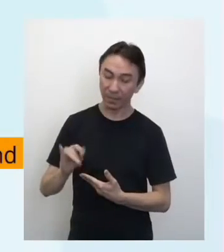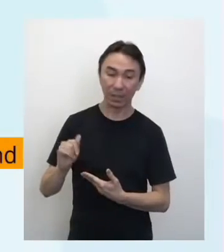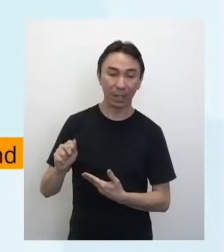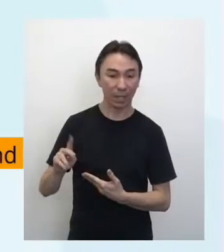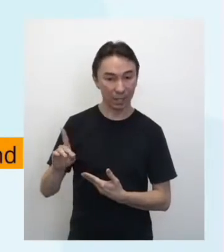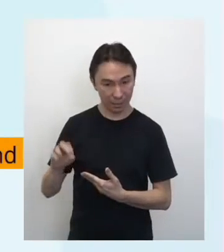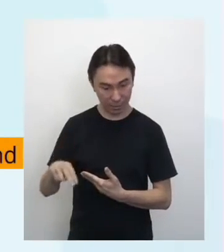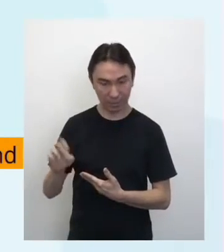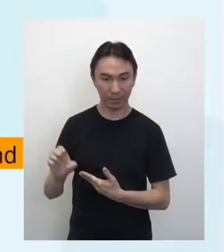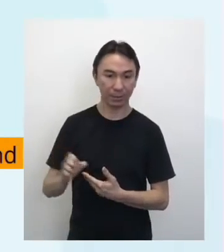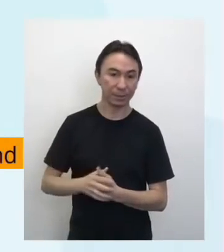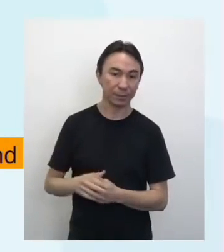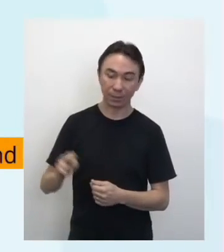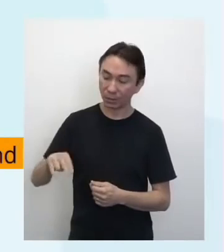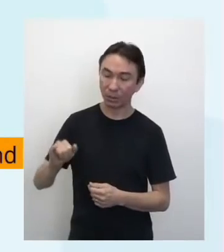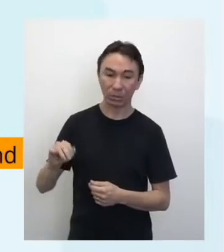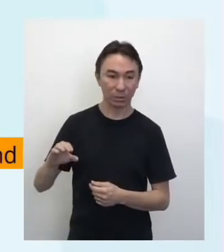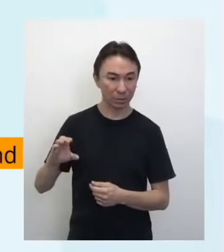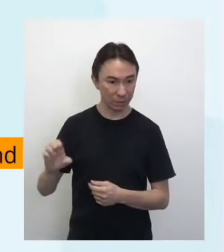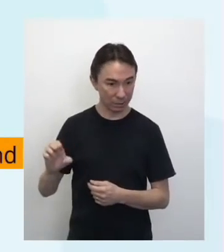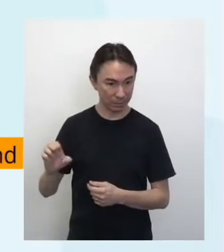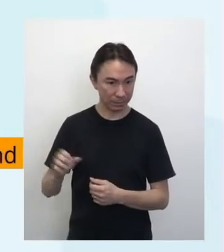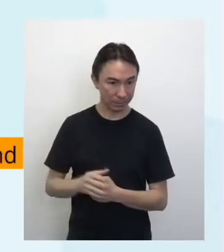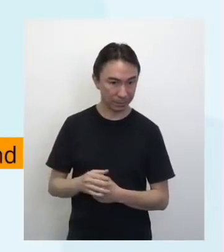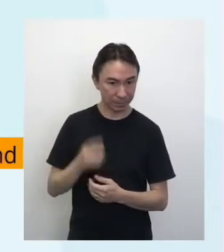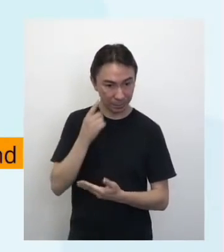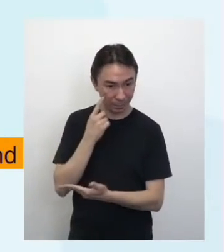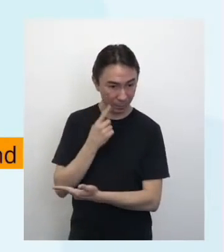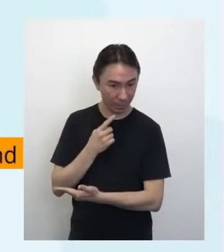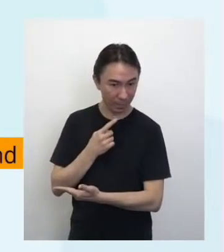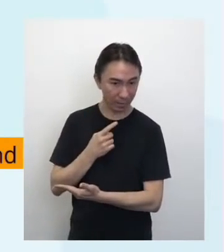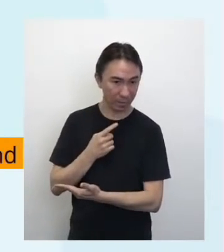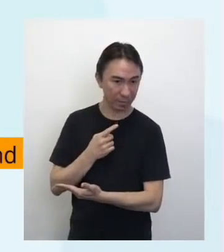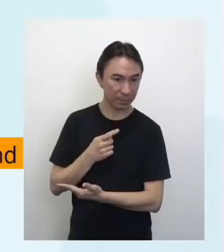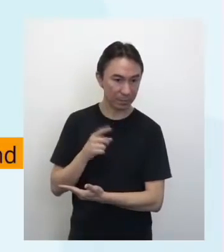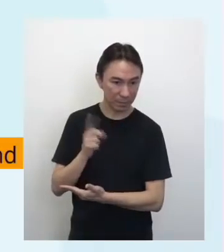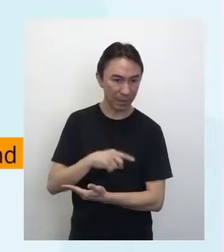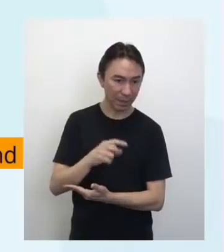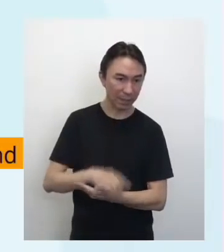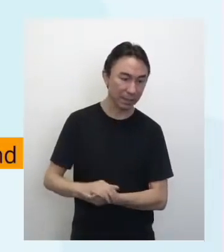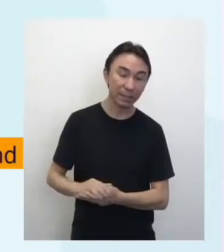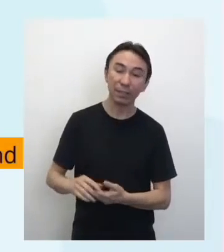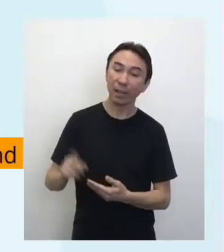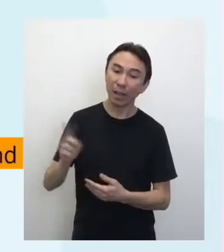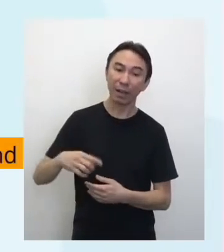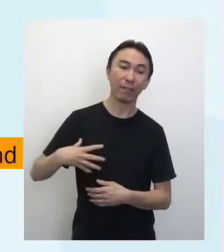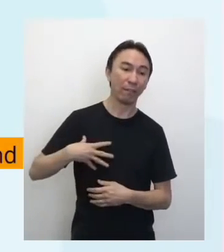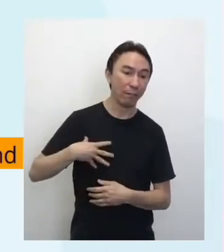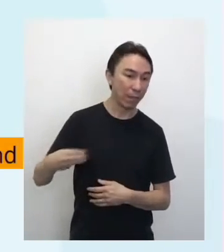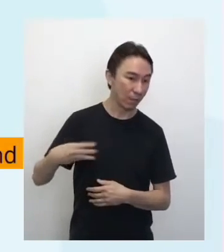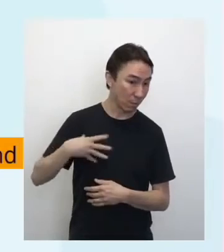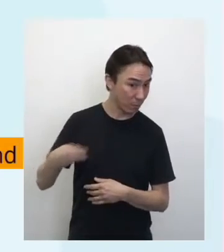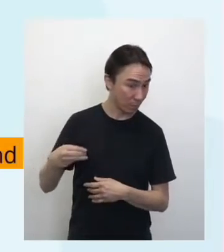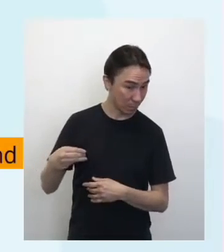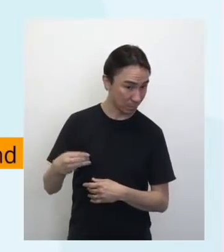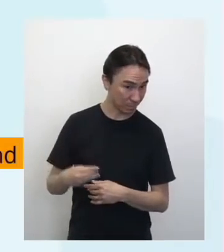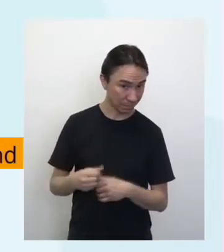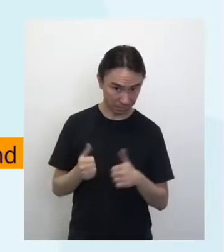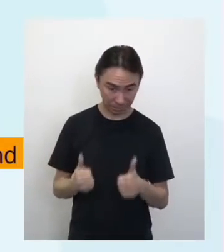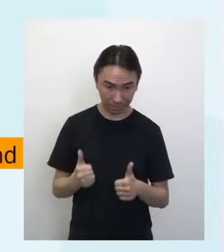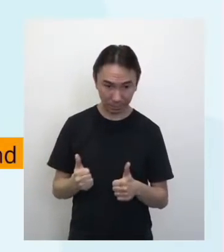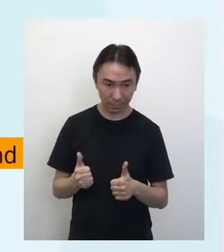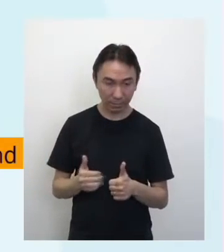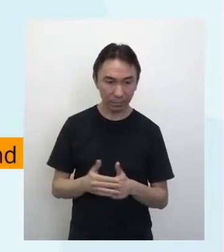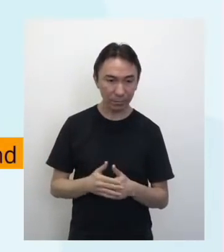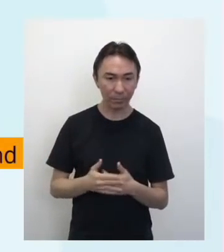que então tio vem aqui pode ser crianças nessa frase no sentido vai ser a ser filhos aqui vão fazer agora no chat aí eu coloquei